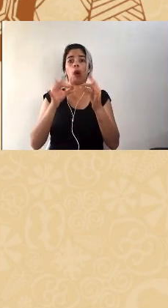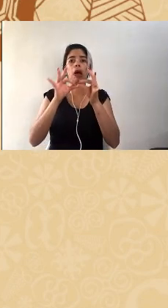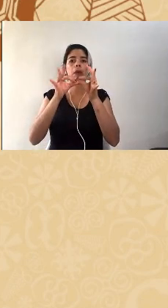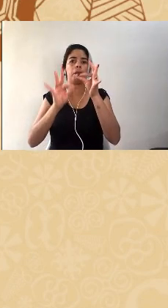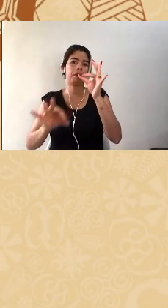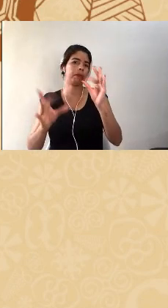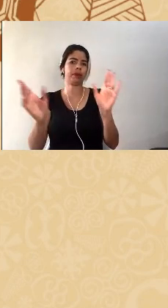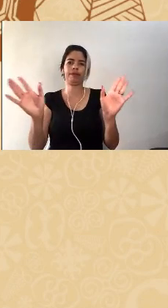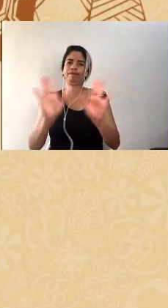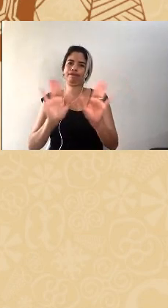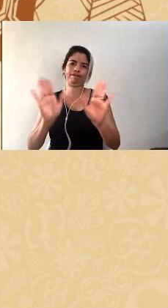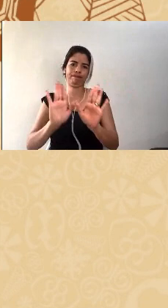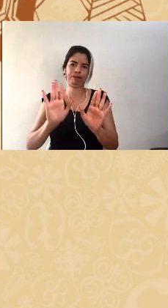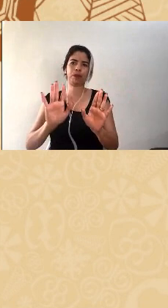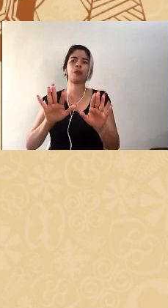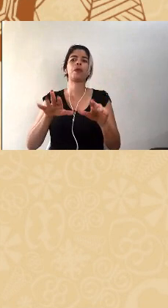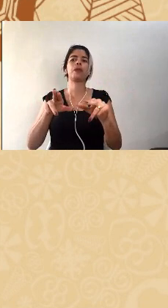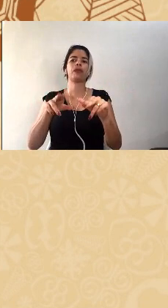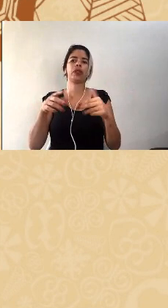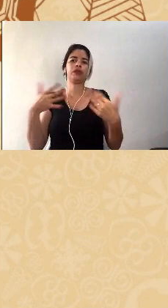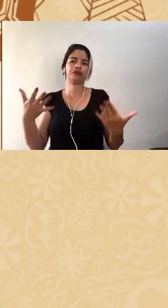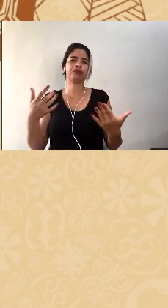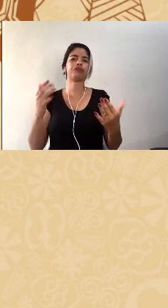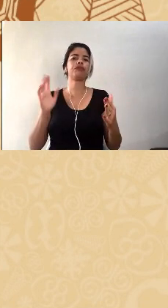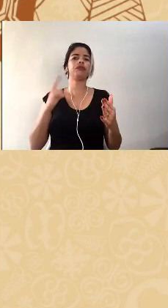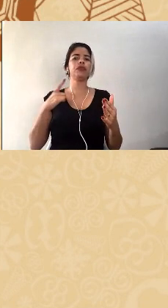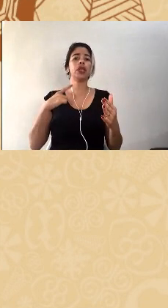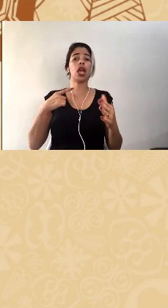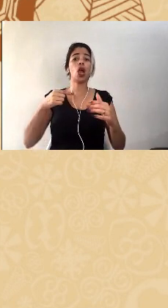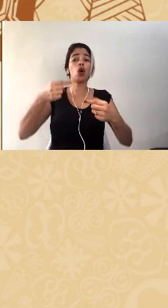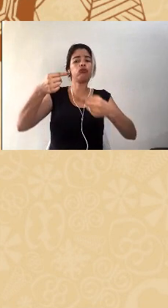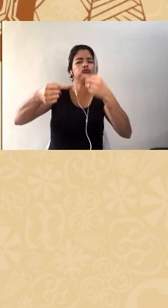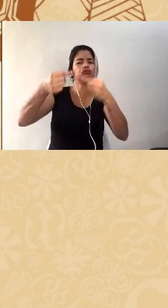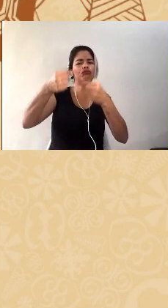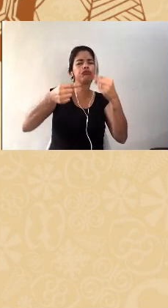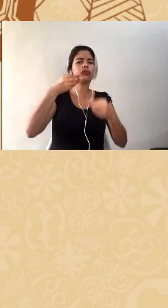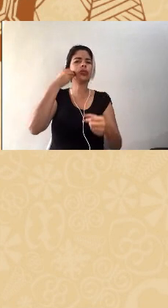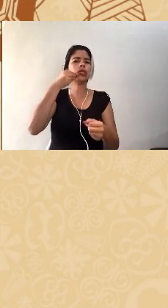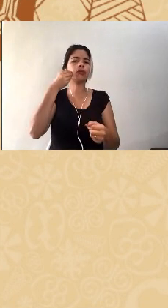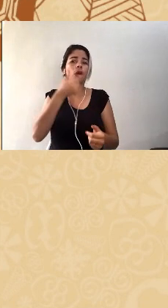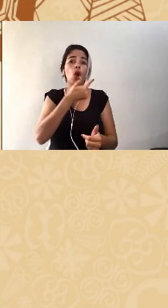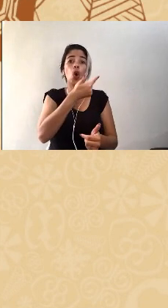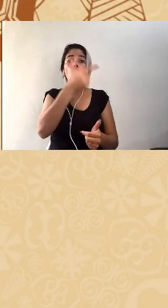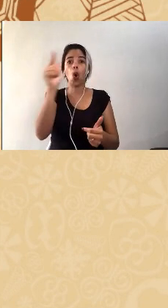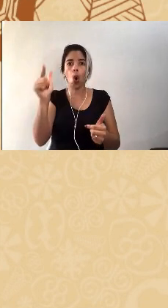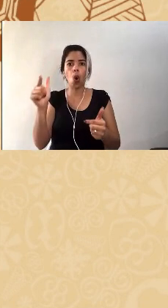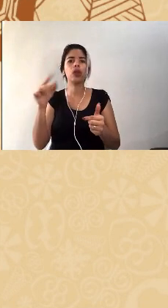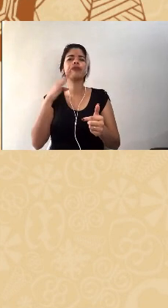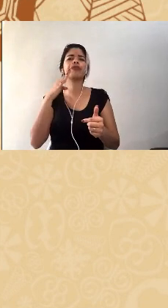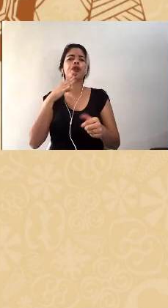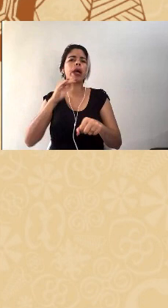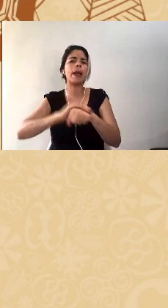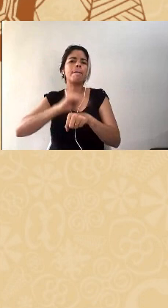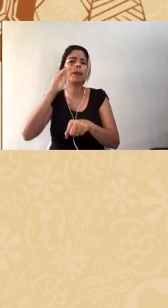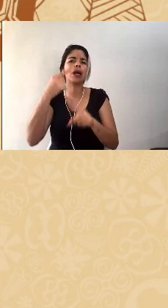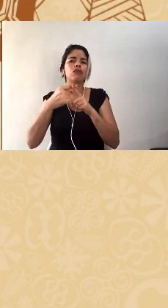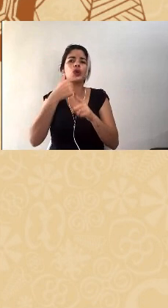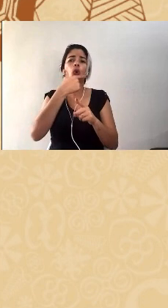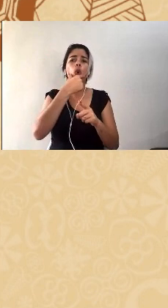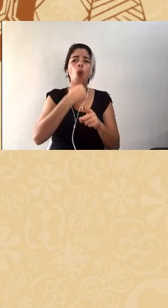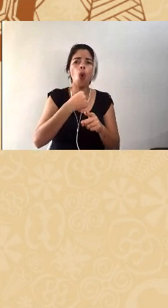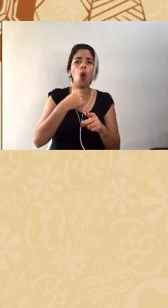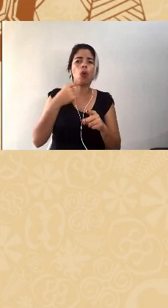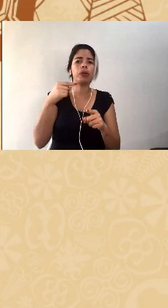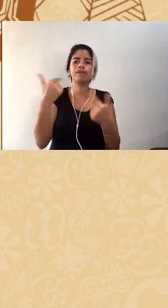abandono um pouquinho o texto dele e vou dialogar com outras experiências. Então, ele não vai falar do movimento das